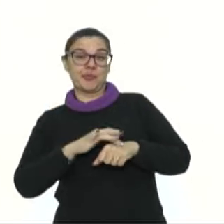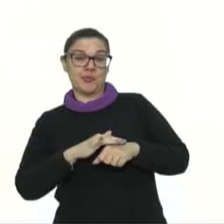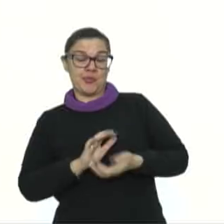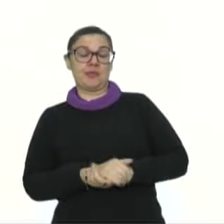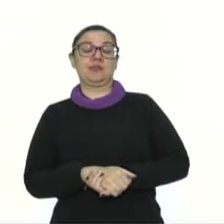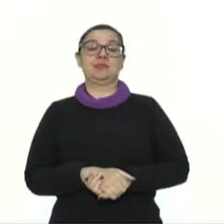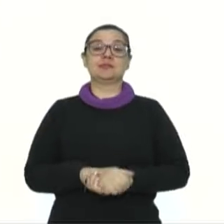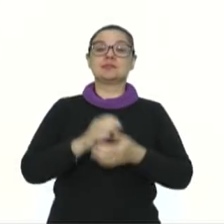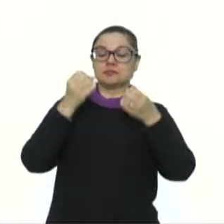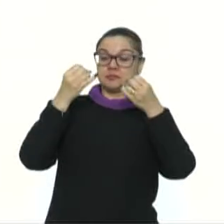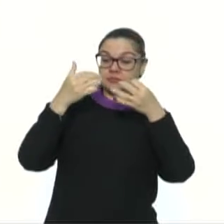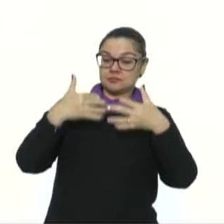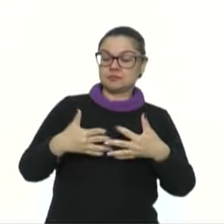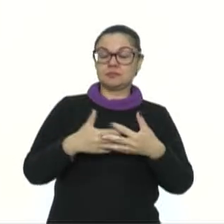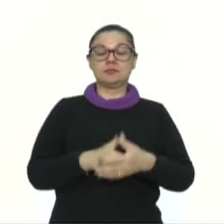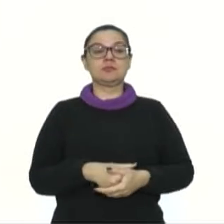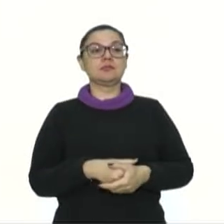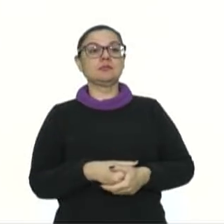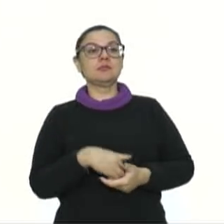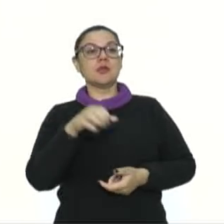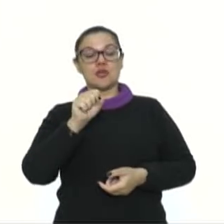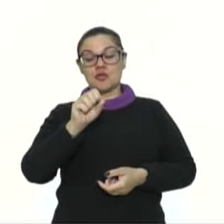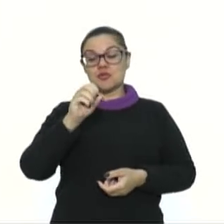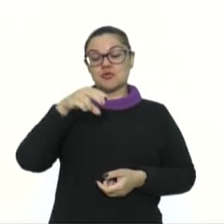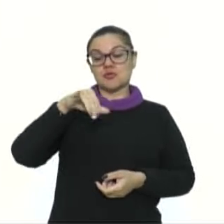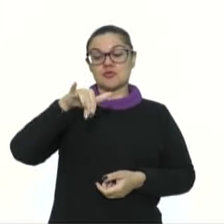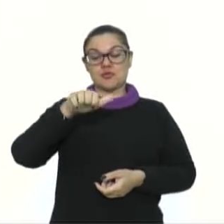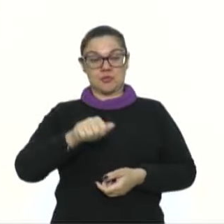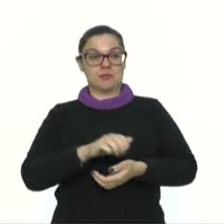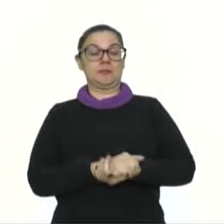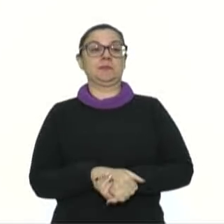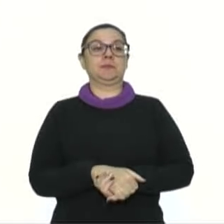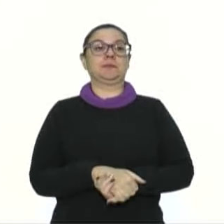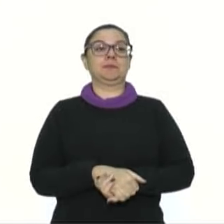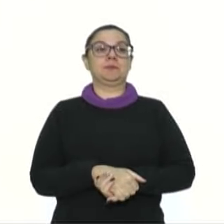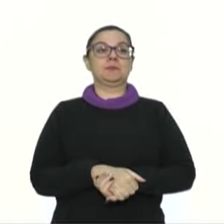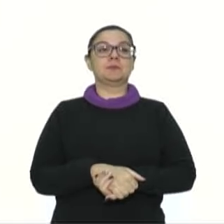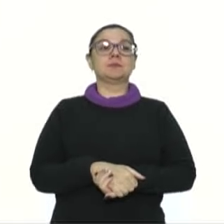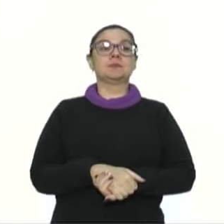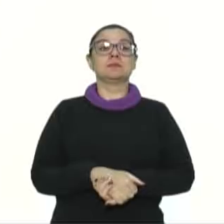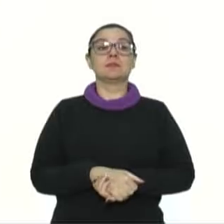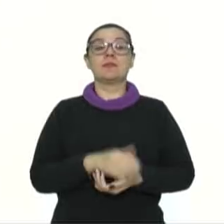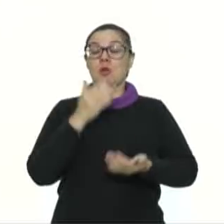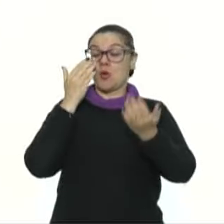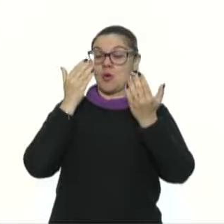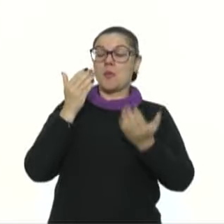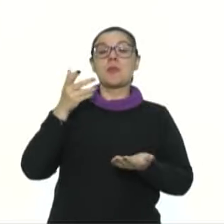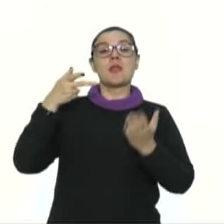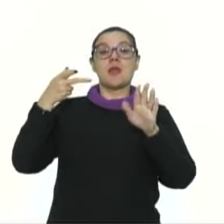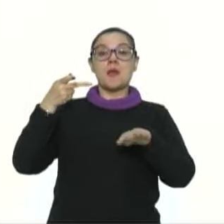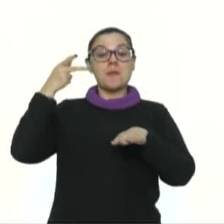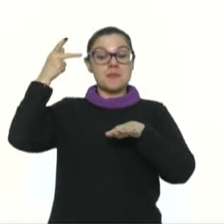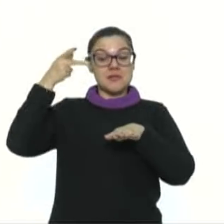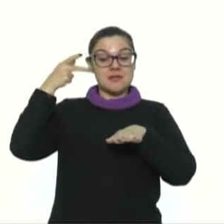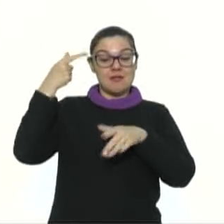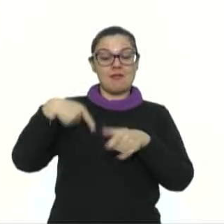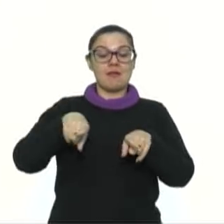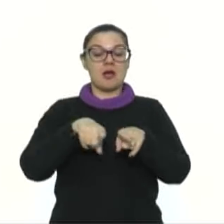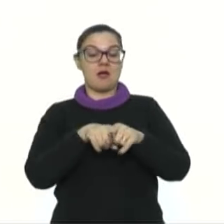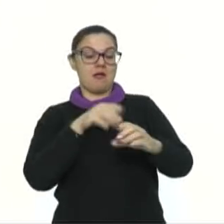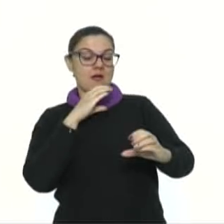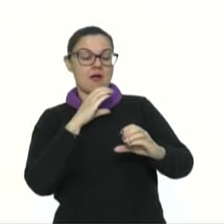doentes, explica Sônia Maria Duarte Sampaio, psiquiatra e coordenadora do